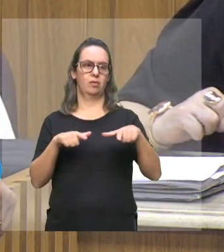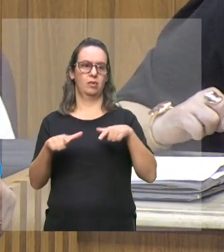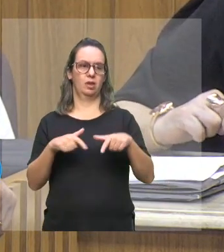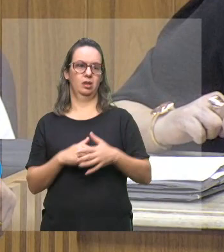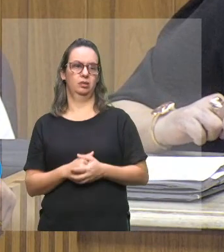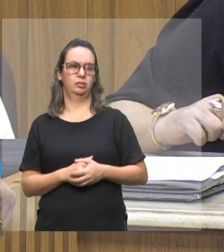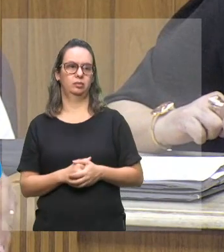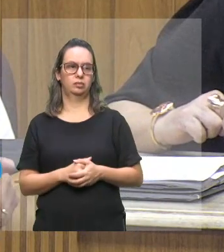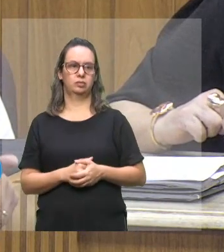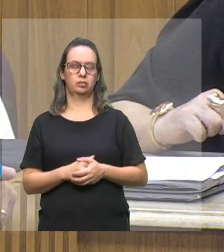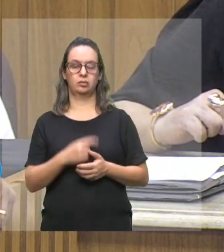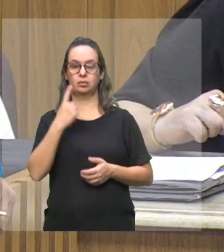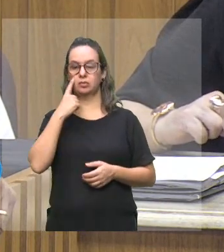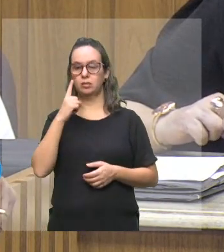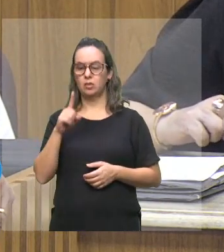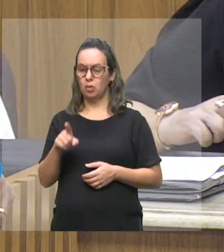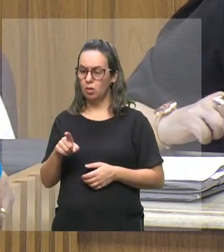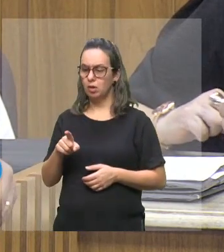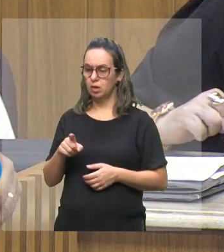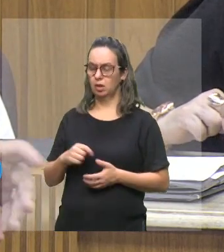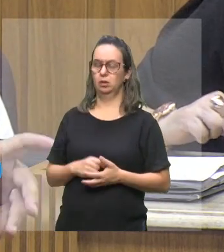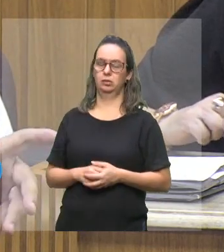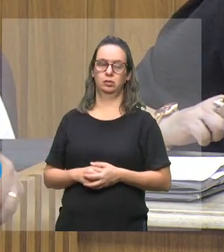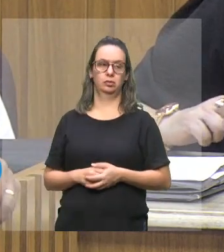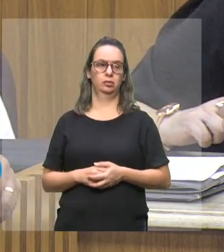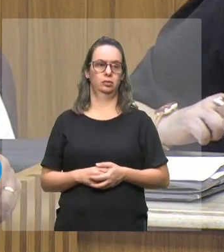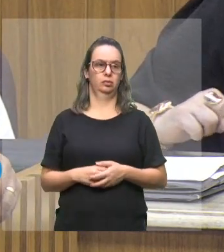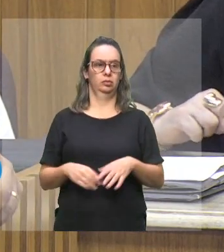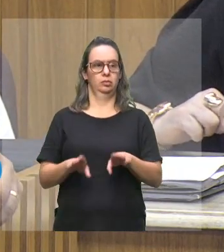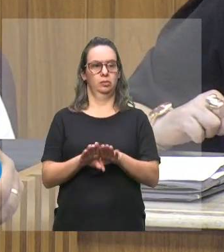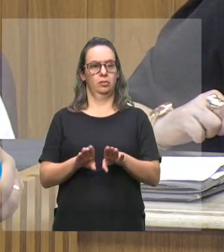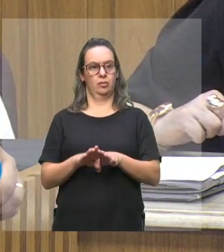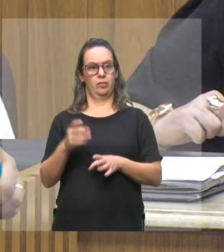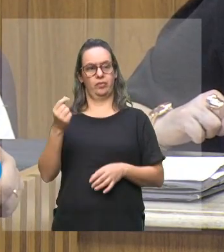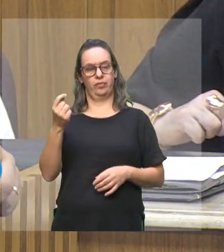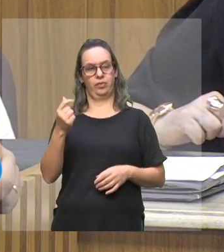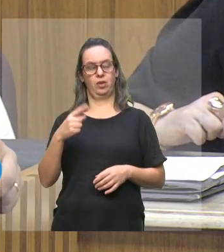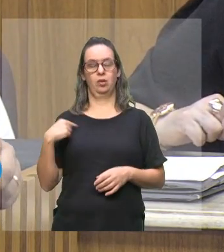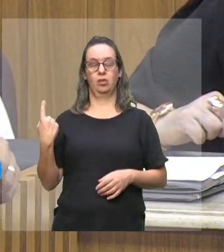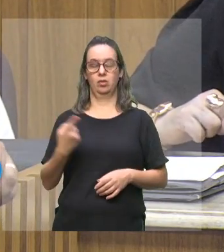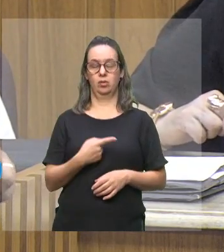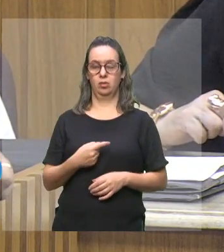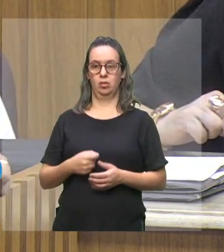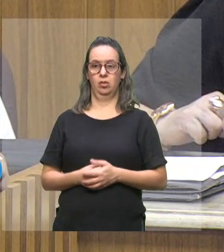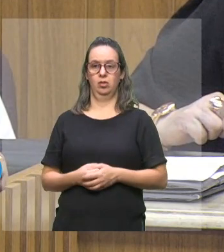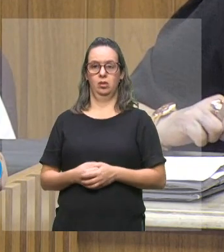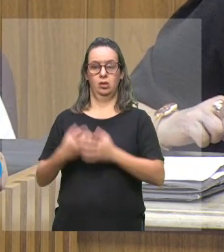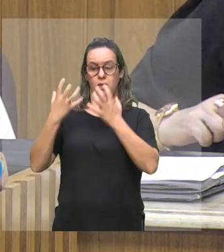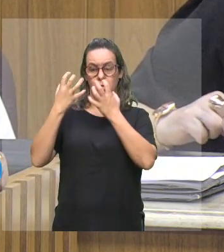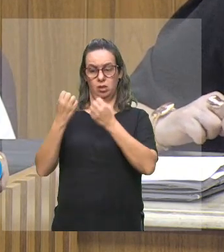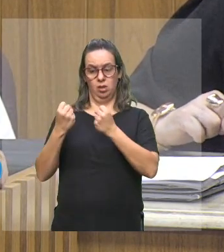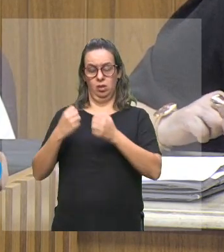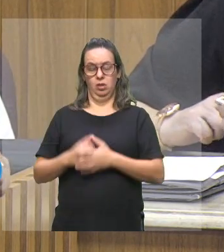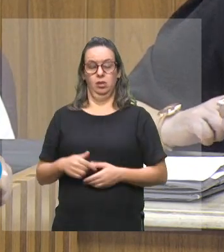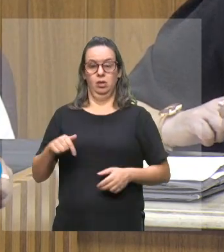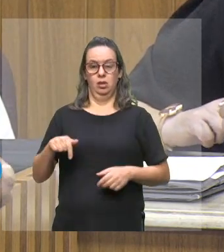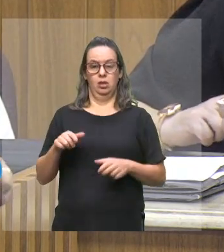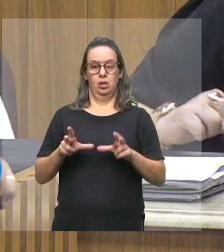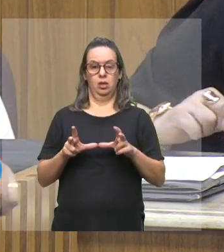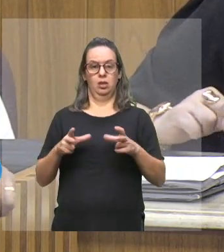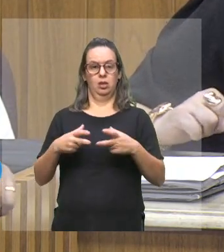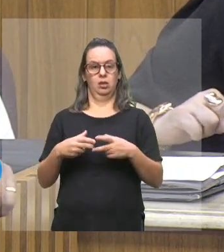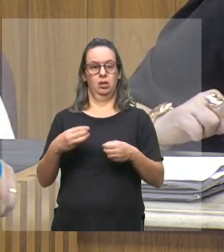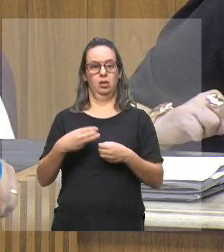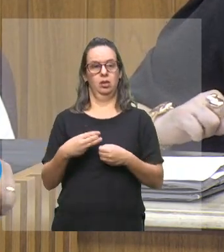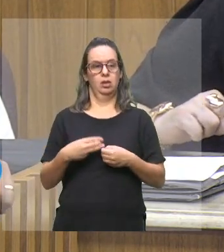ter olhado essa situação, né, também o recurso que nós aprovamos aqui na Câmara Municipal. Não é? Nós tivemos aí